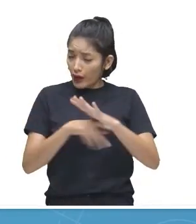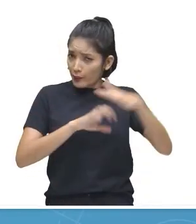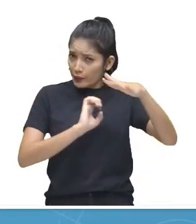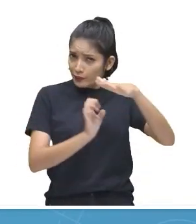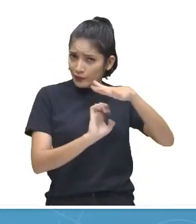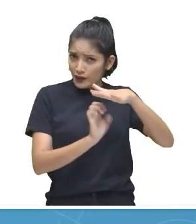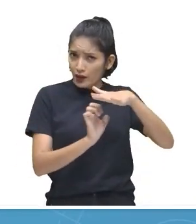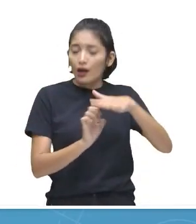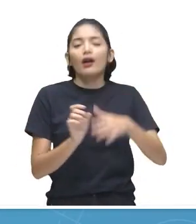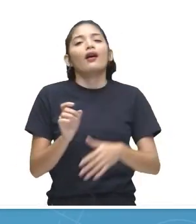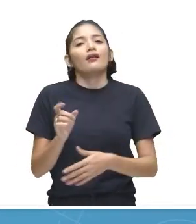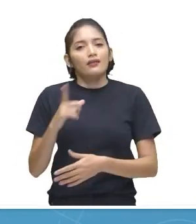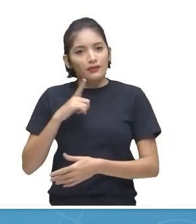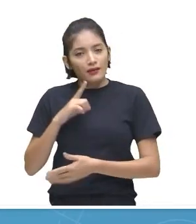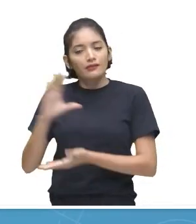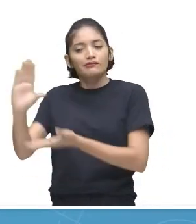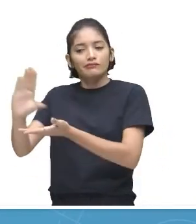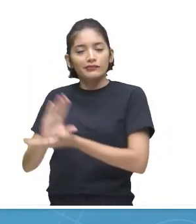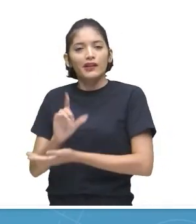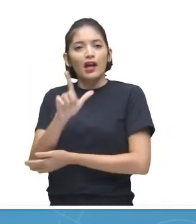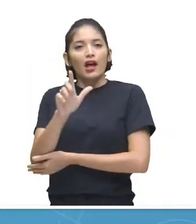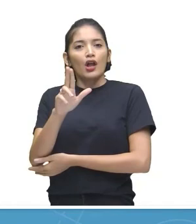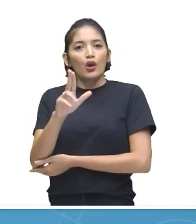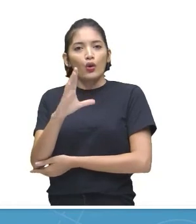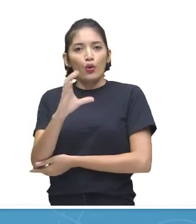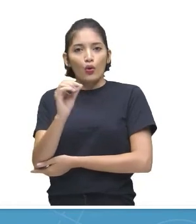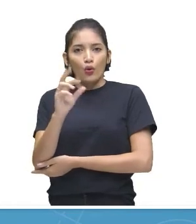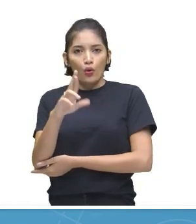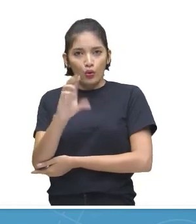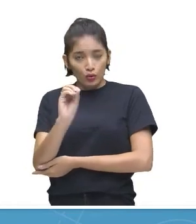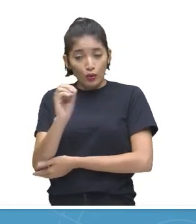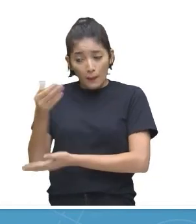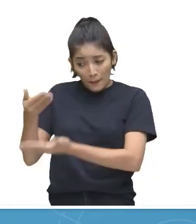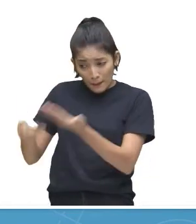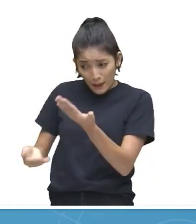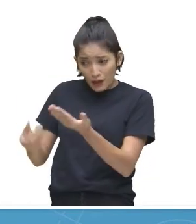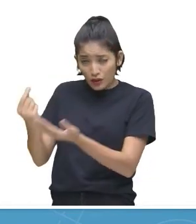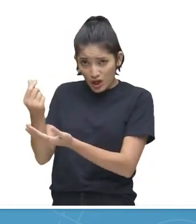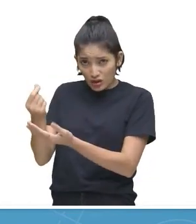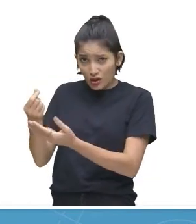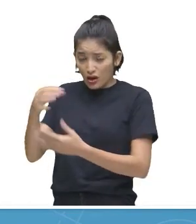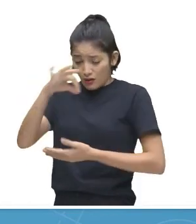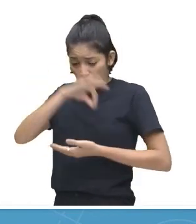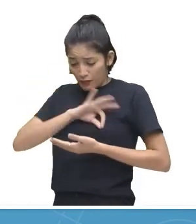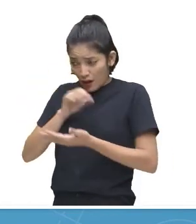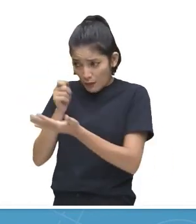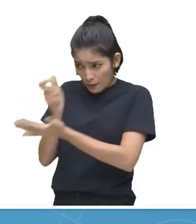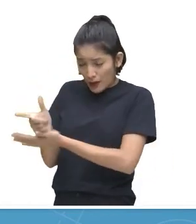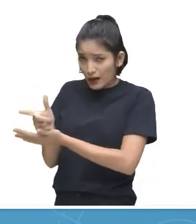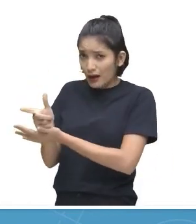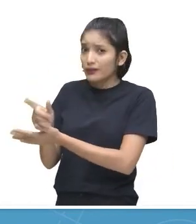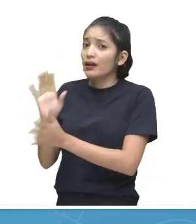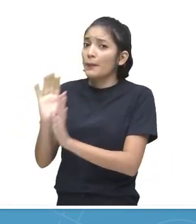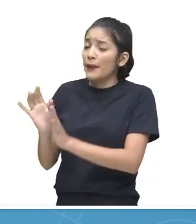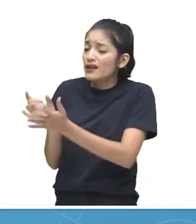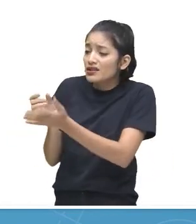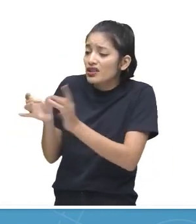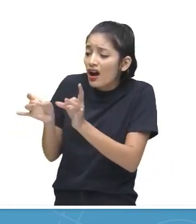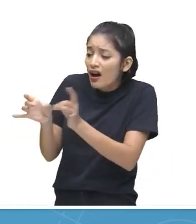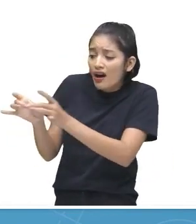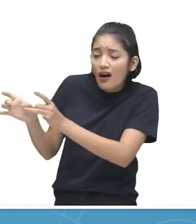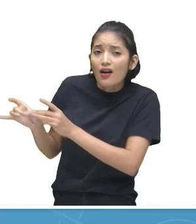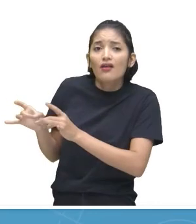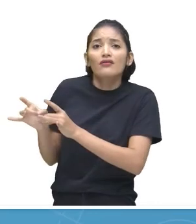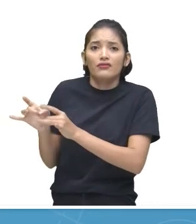ele acaba ganhando no lucro. Ele perde dinheiro ali pagando seu funcionário, mas a venda da sua mercadoria final